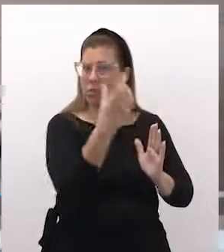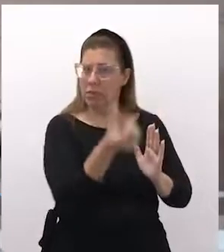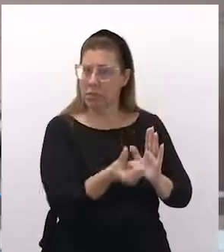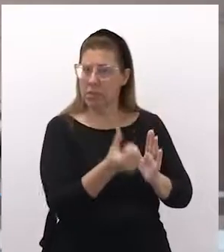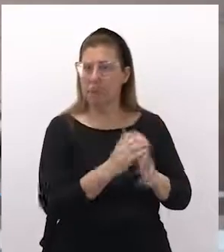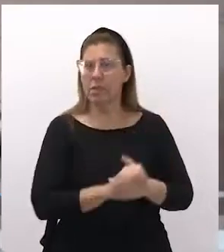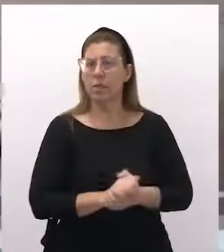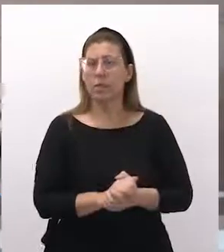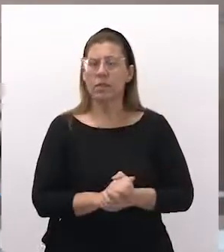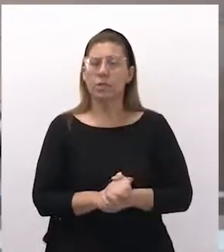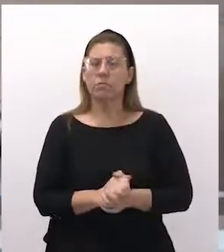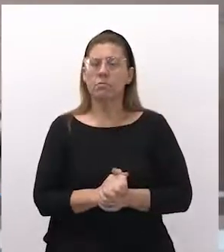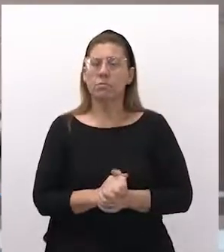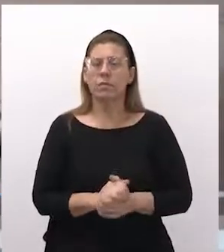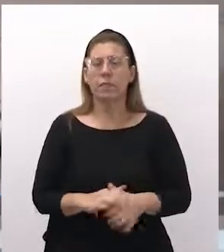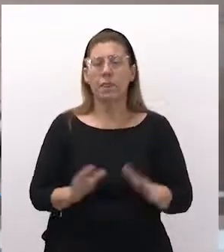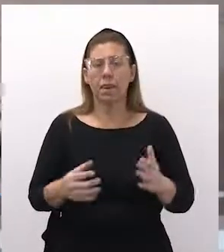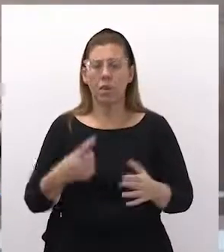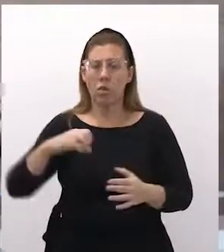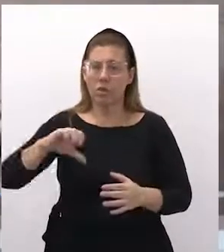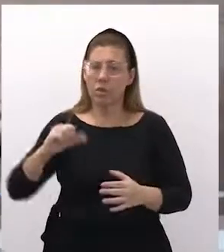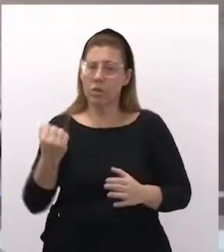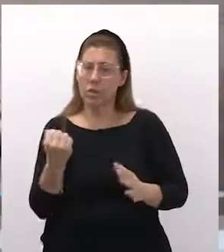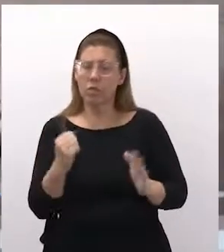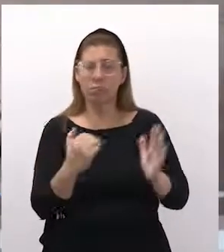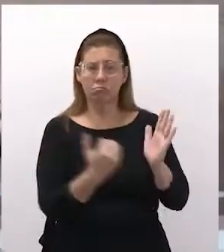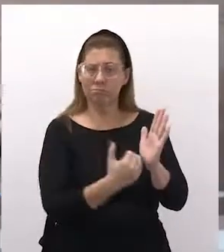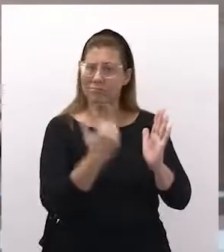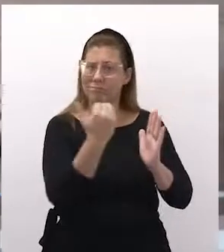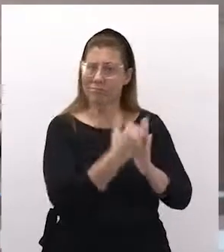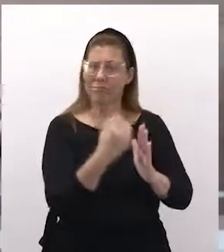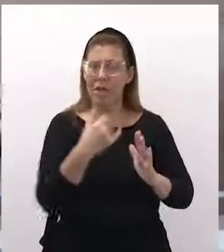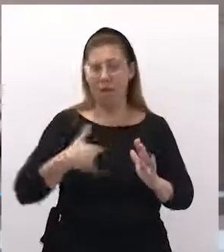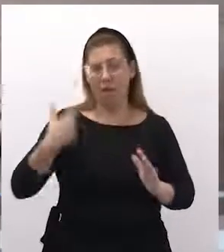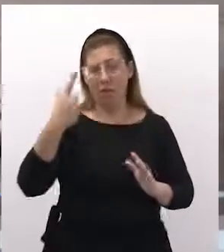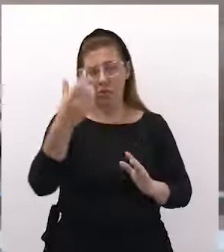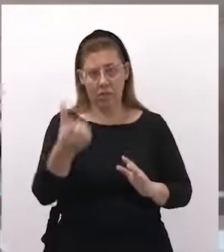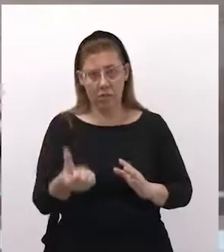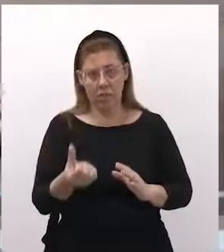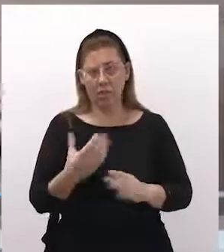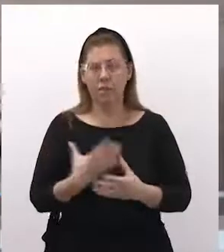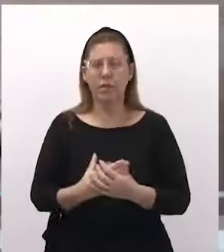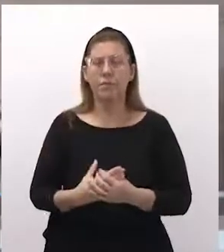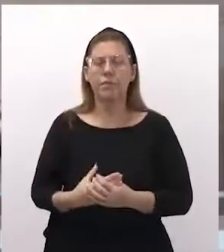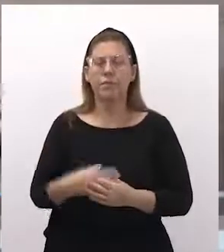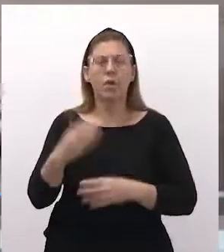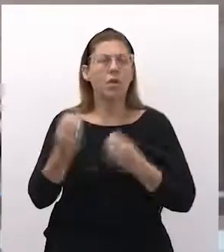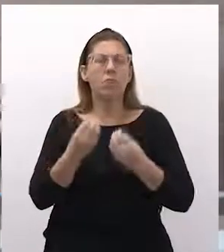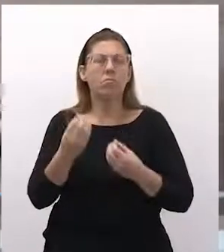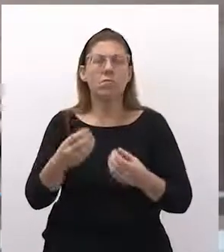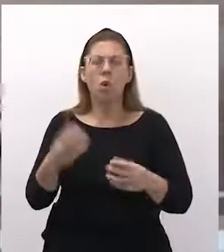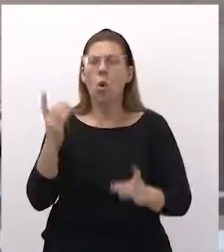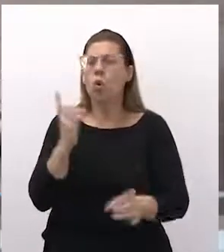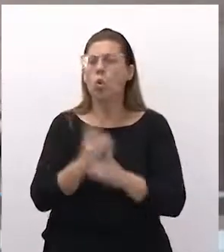limite. E em 98 passou a 16 anos. E da onde que a gente tirou, né, esse número?